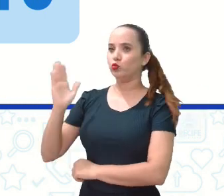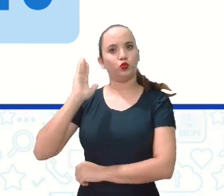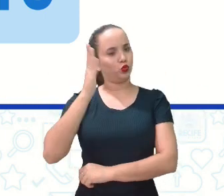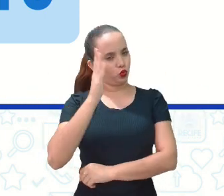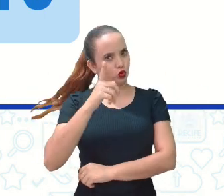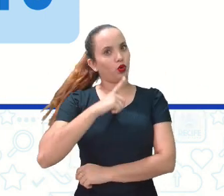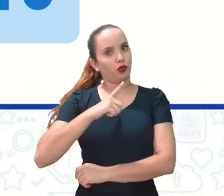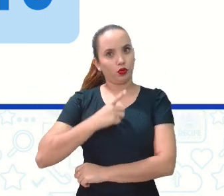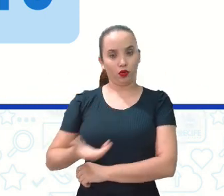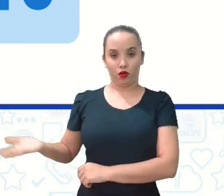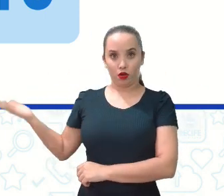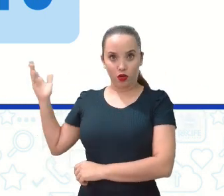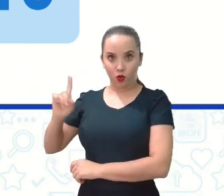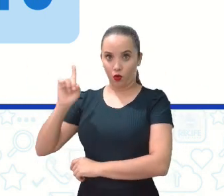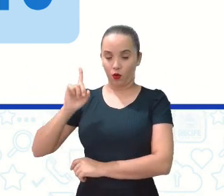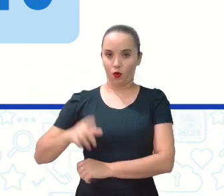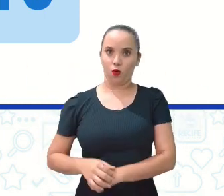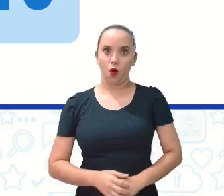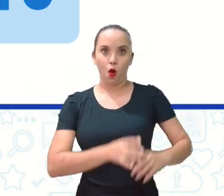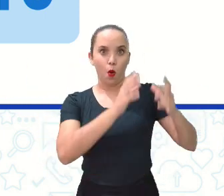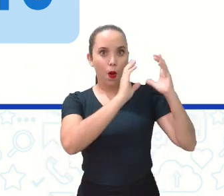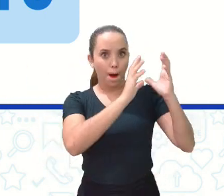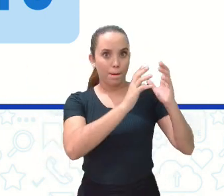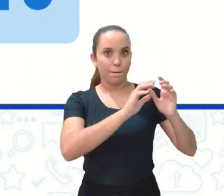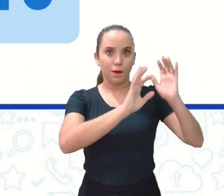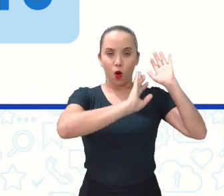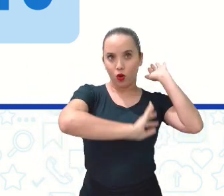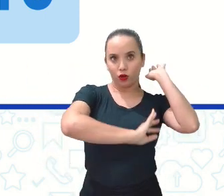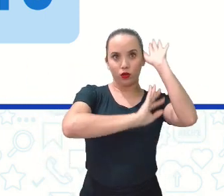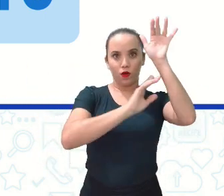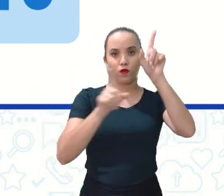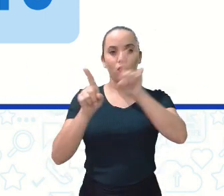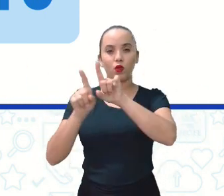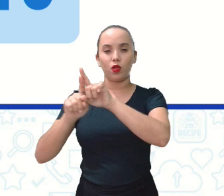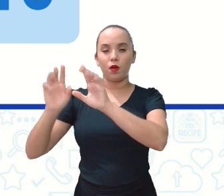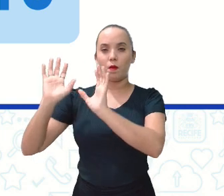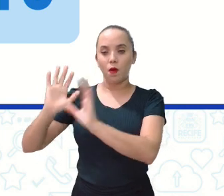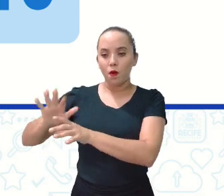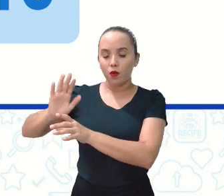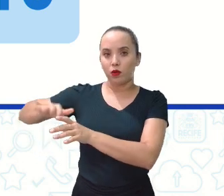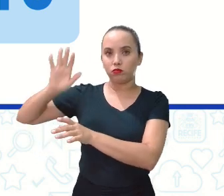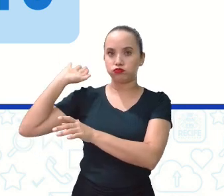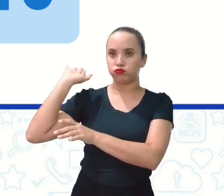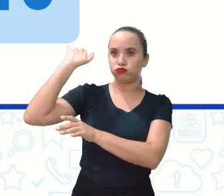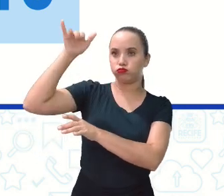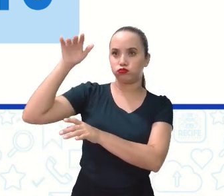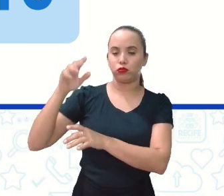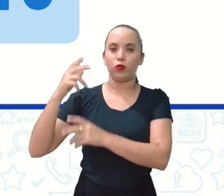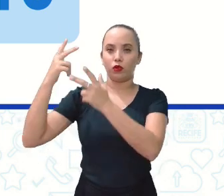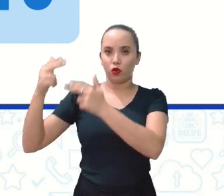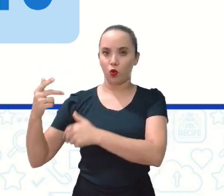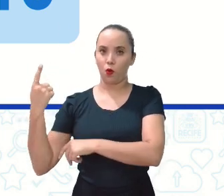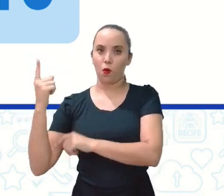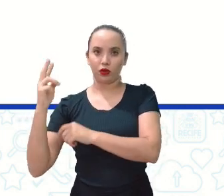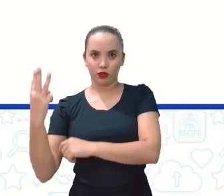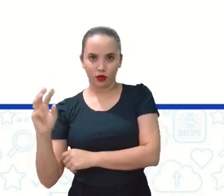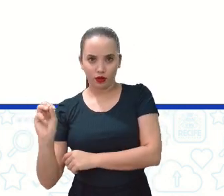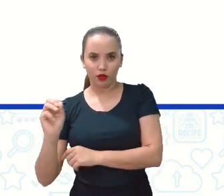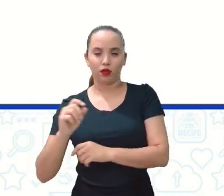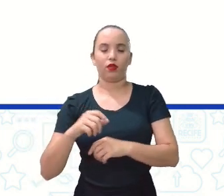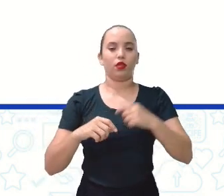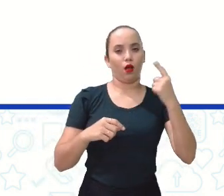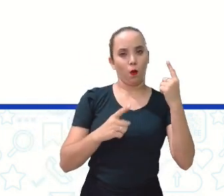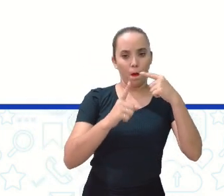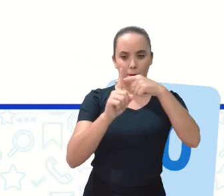aí, né, ou seja, uma bola de vôlei mais uma bola de basquete igual a 30, uma bola de vôlei menos uma bola de basquete